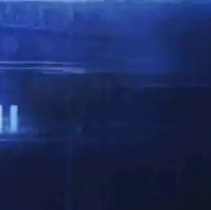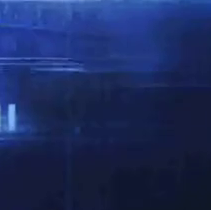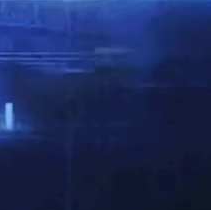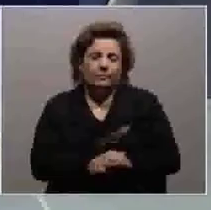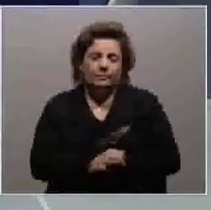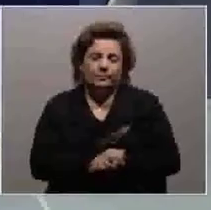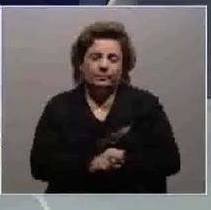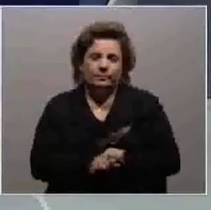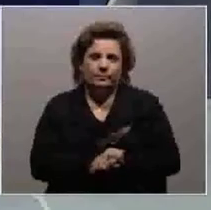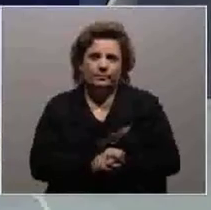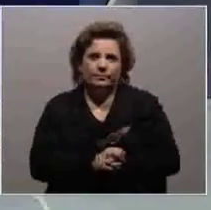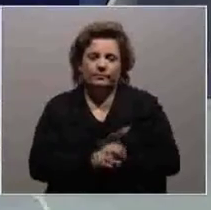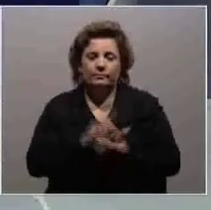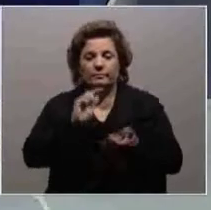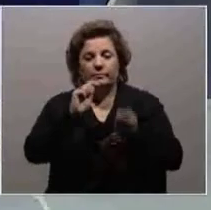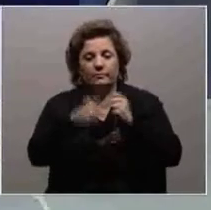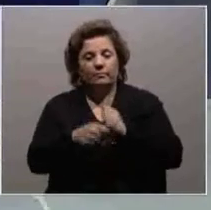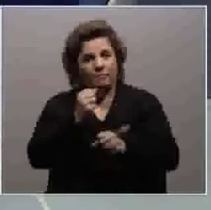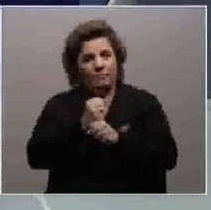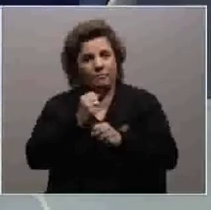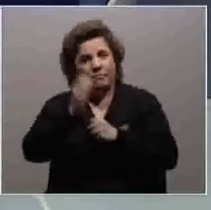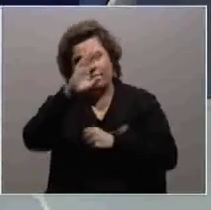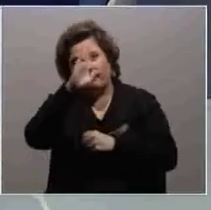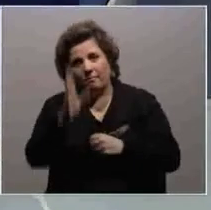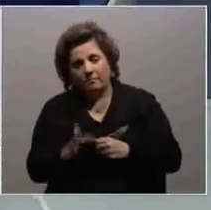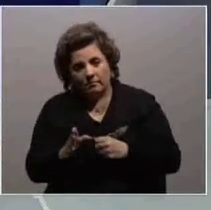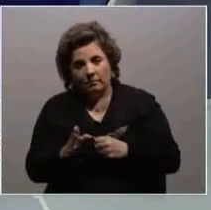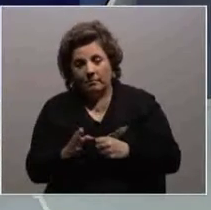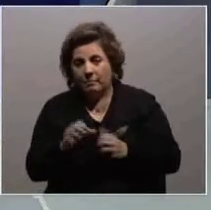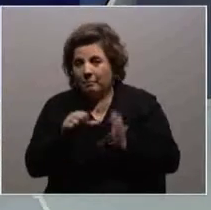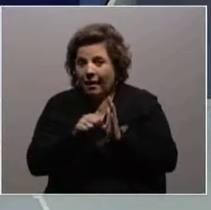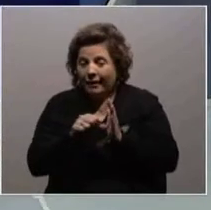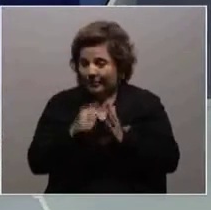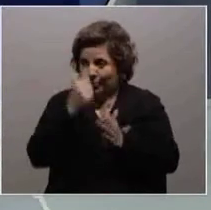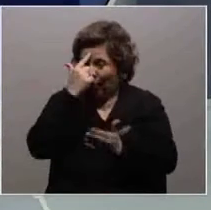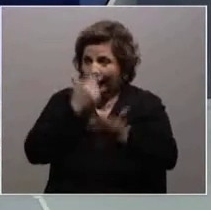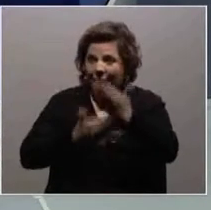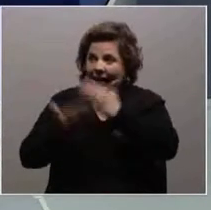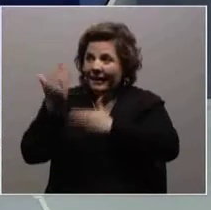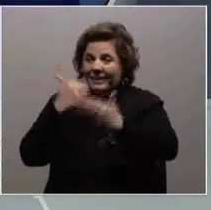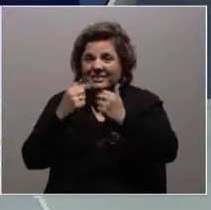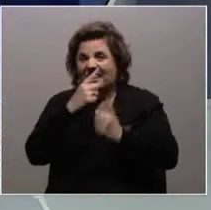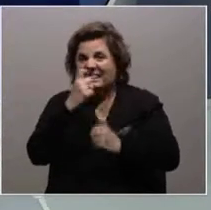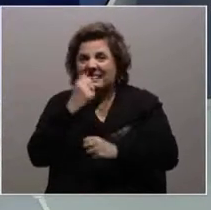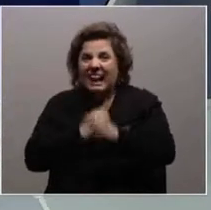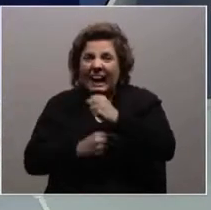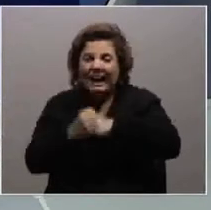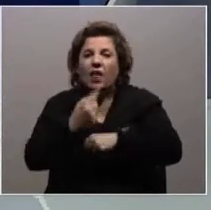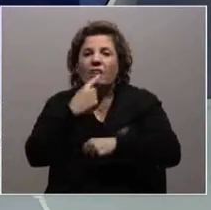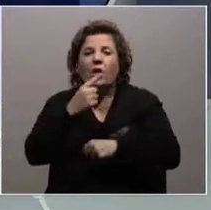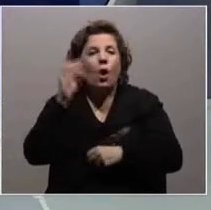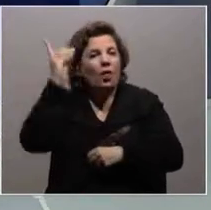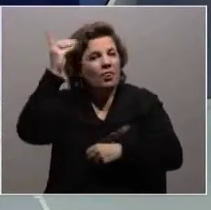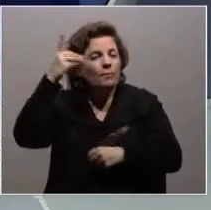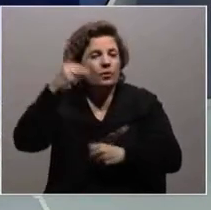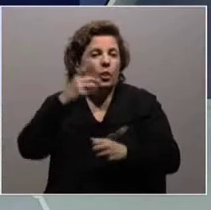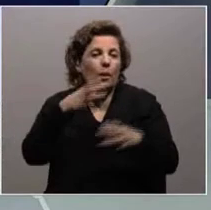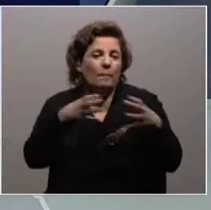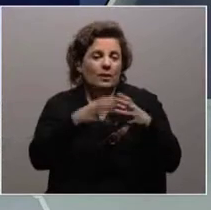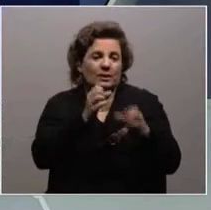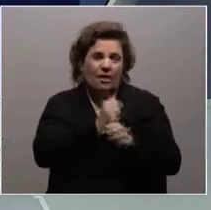a reforma laboral de brasília a regressar ao país que nós atrás que ele disputa o pt ofereceu oliveira